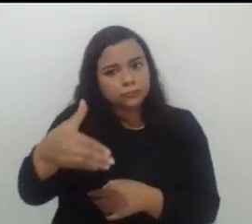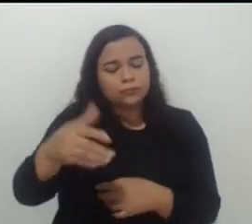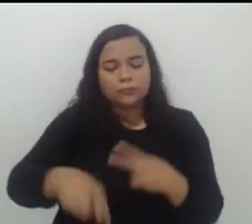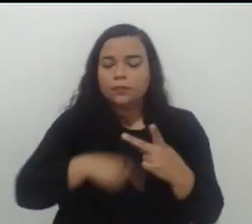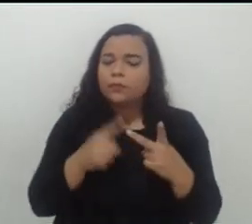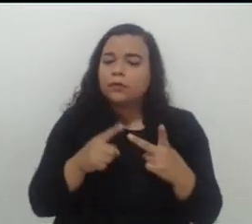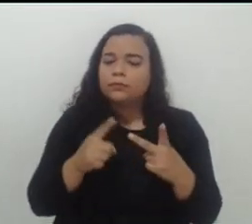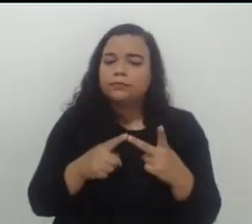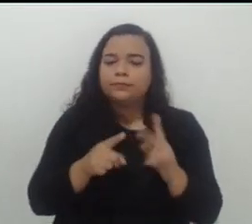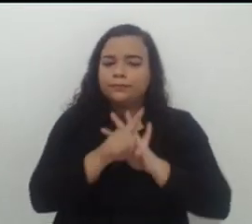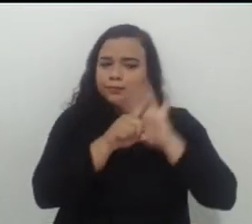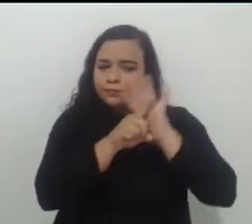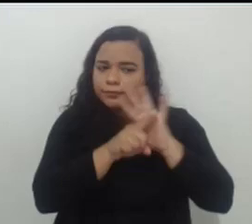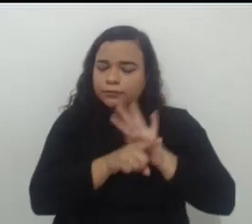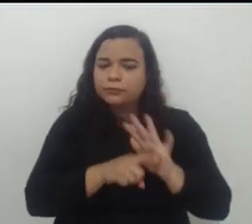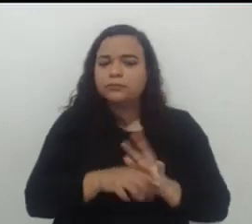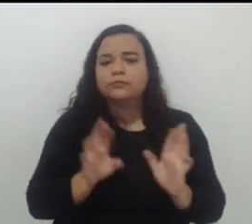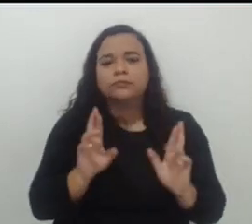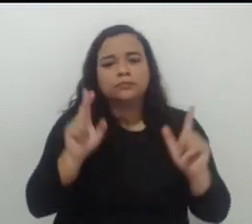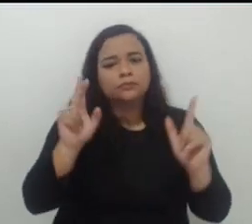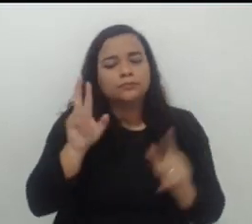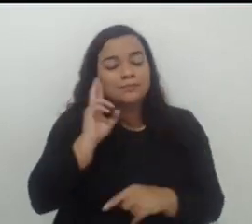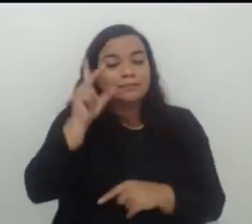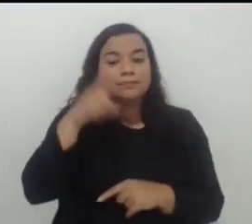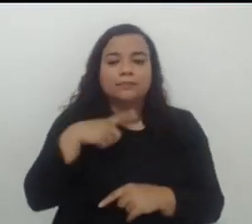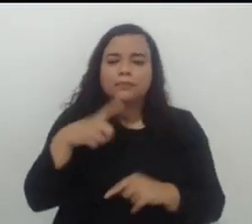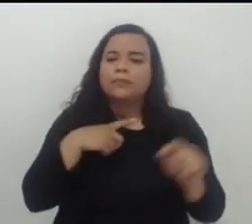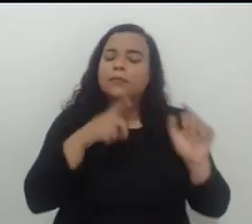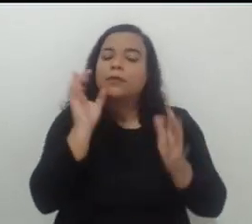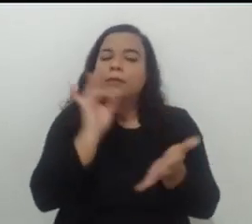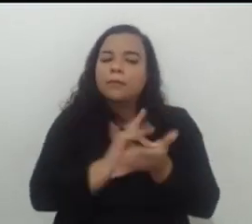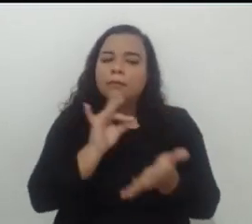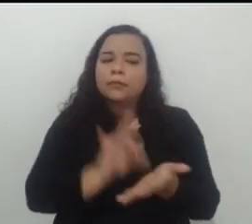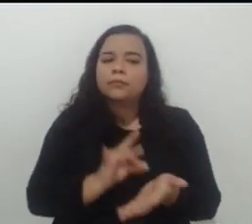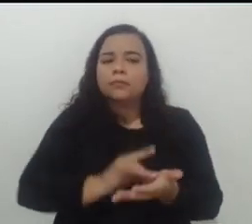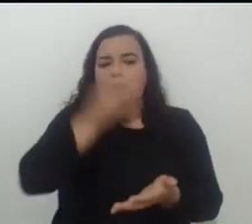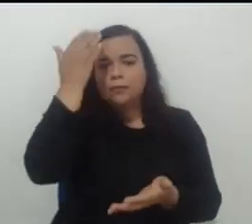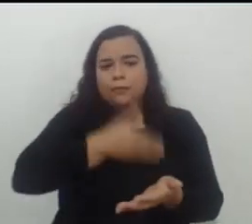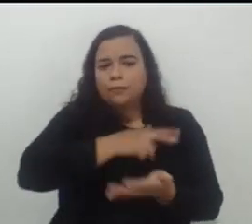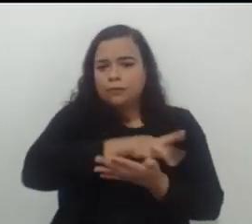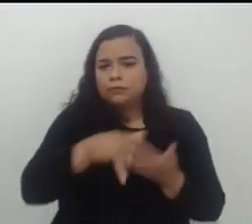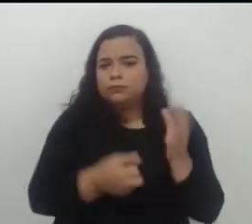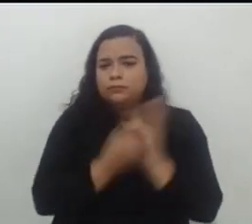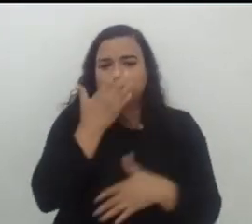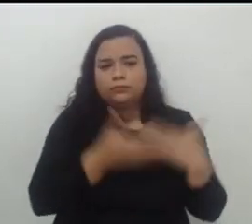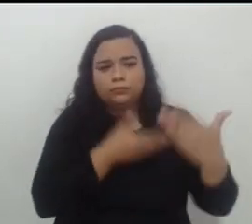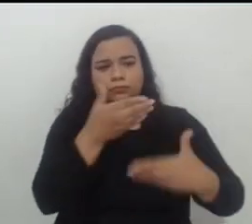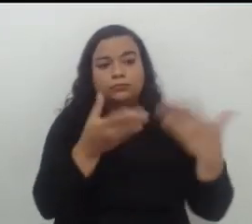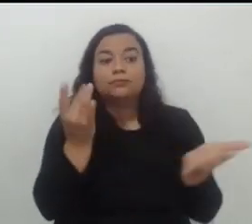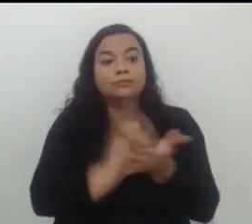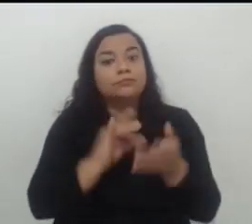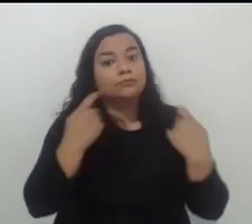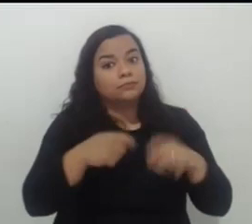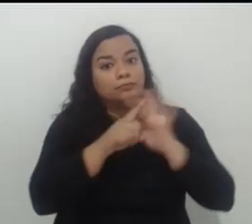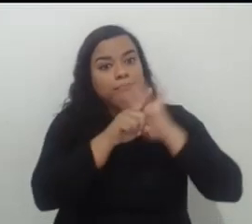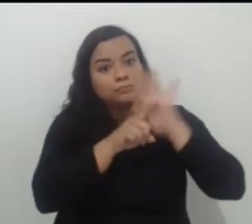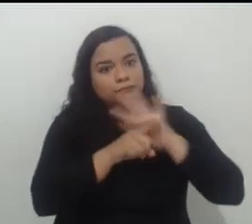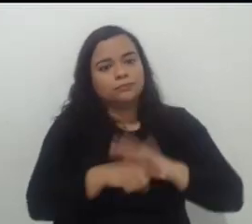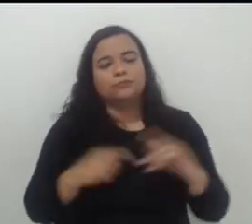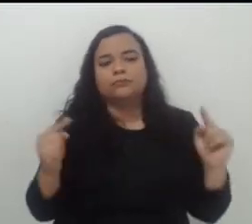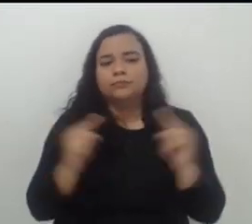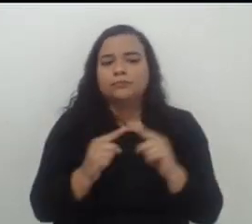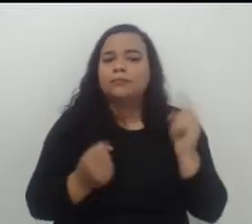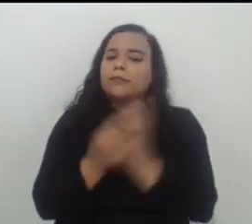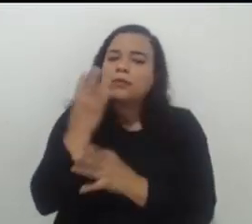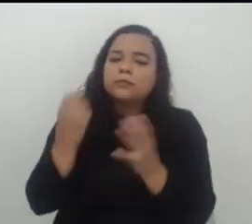do equívoco factual deve ser realizada com as provas produzidas no processo originário, de forma que a produção